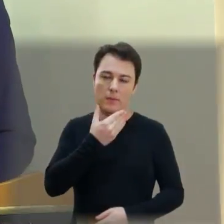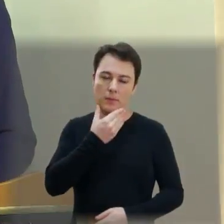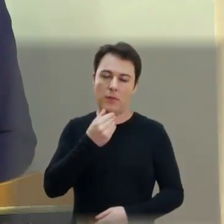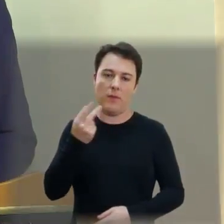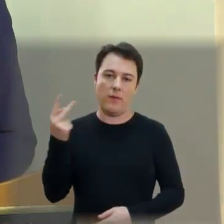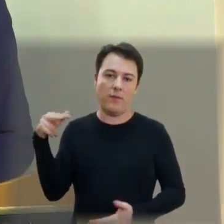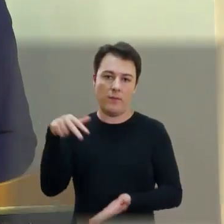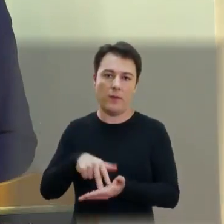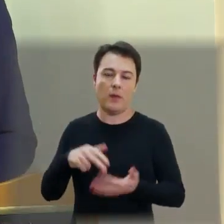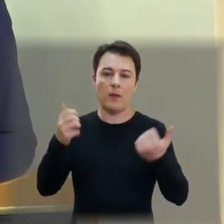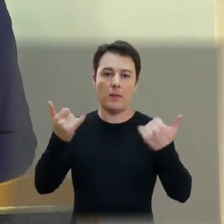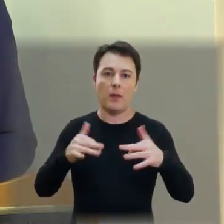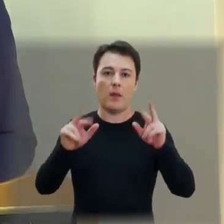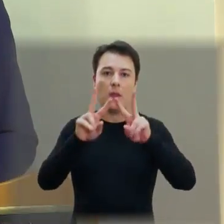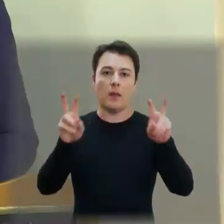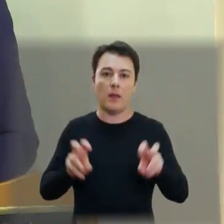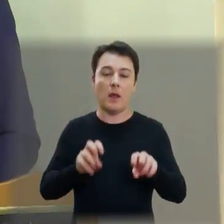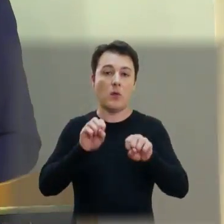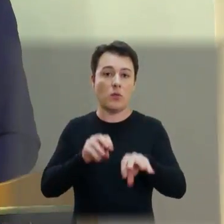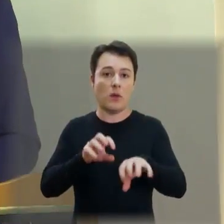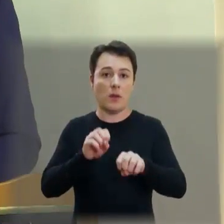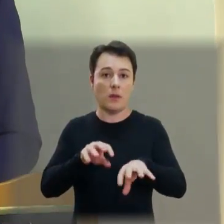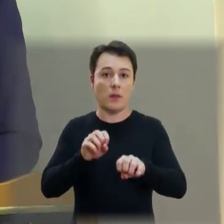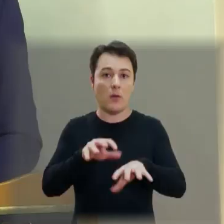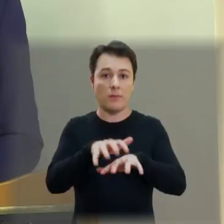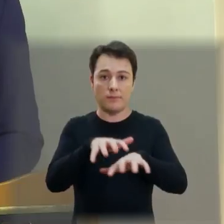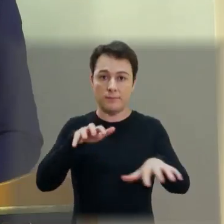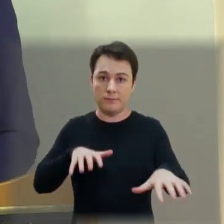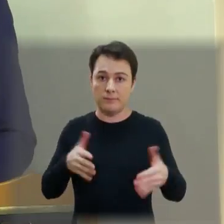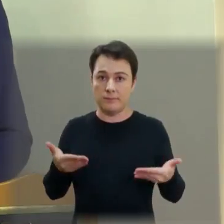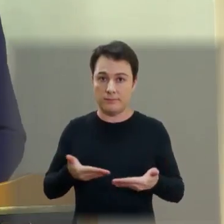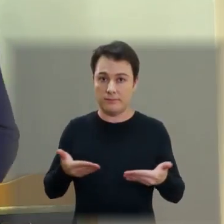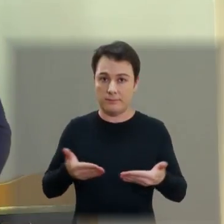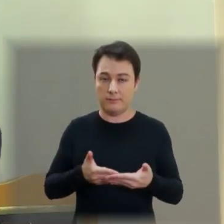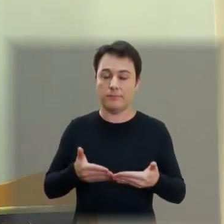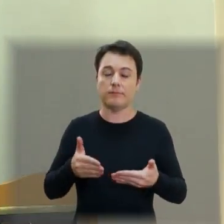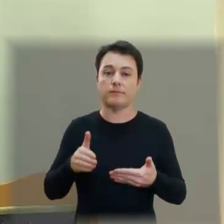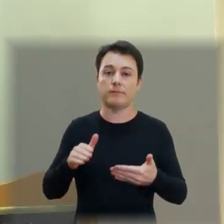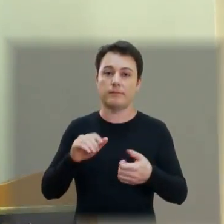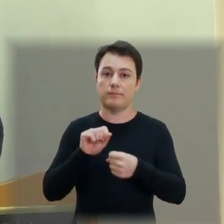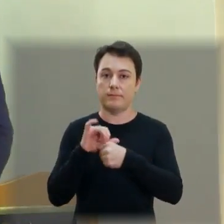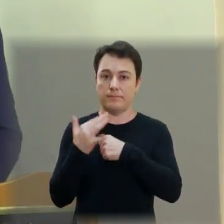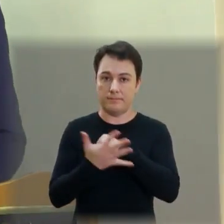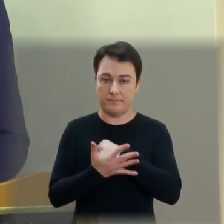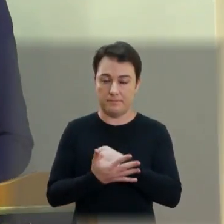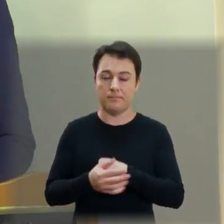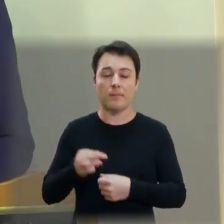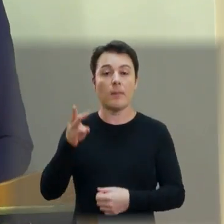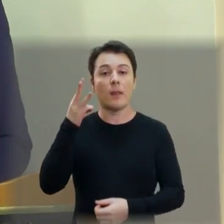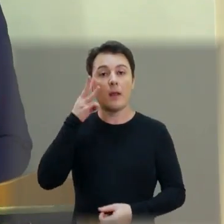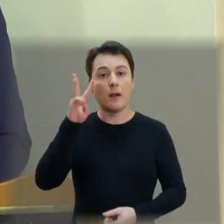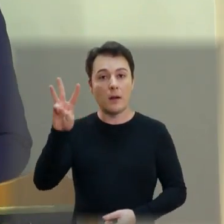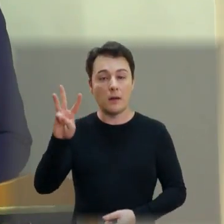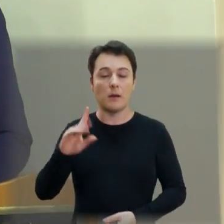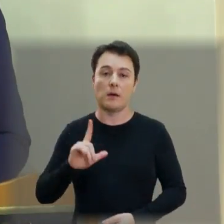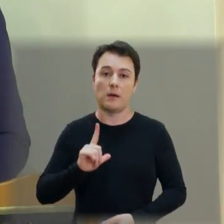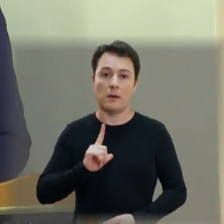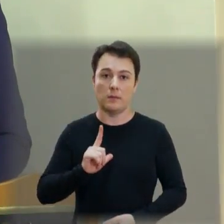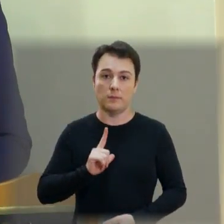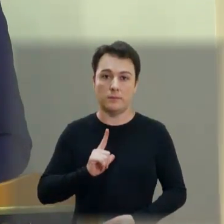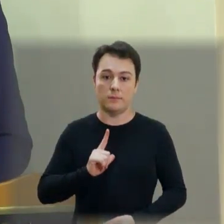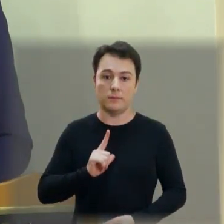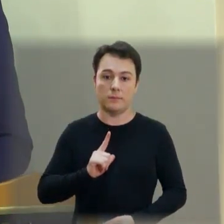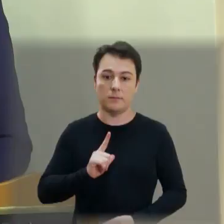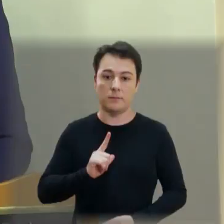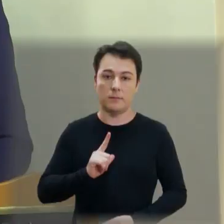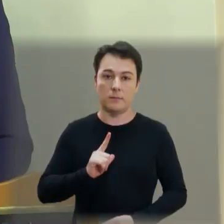falou sobre educação à distância durante a pandemia. Também foi um tema muito importante. No terceiro dia, nós tivemos